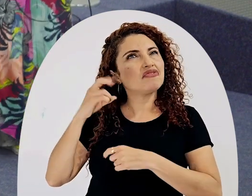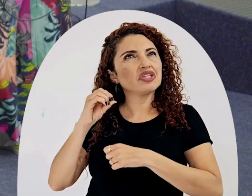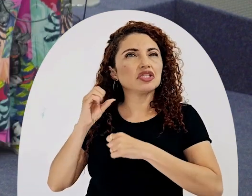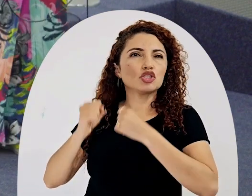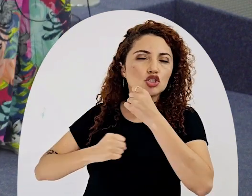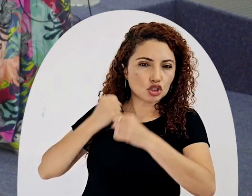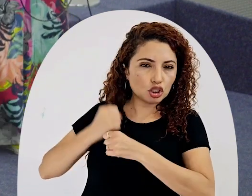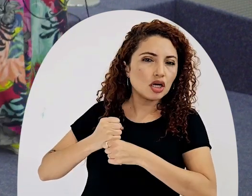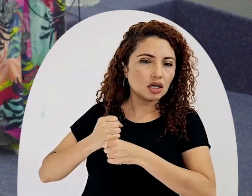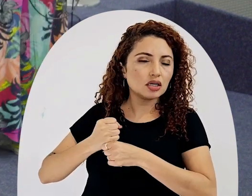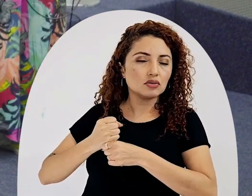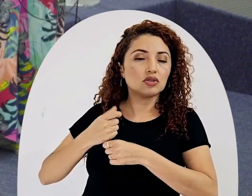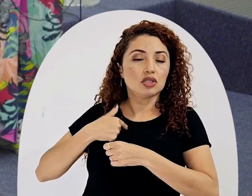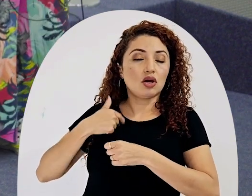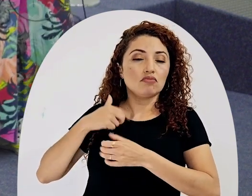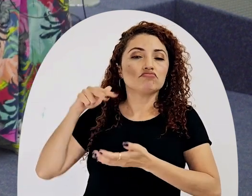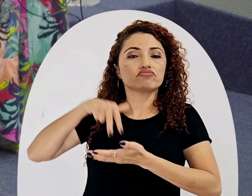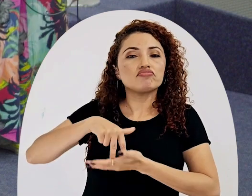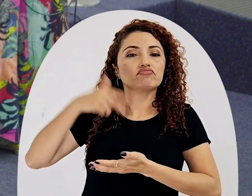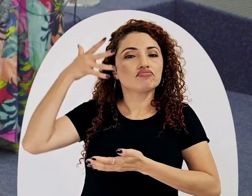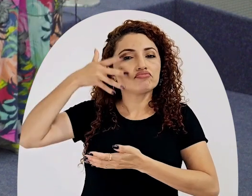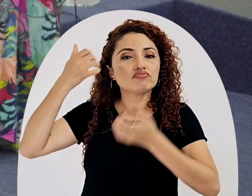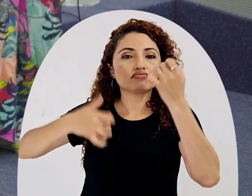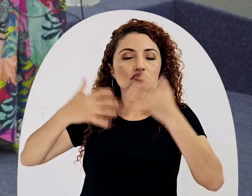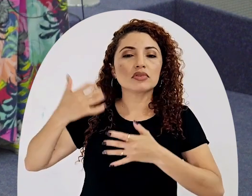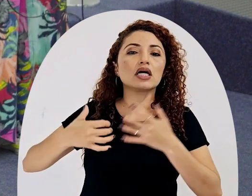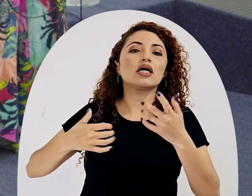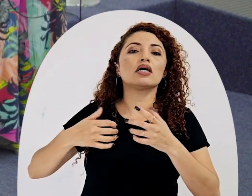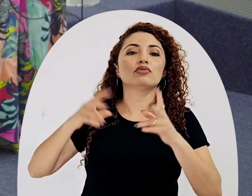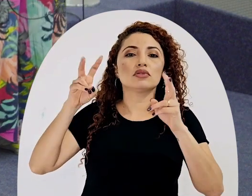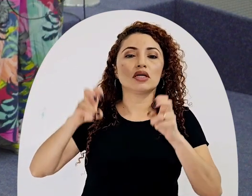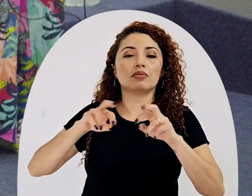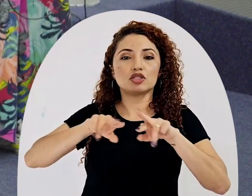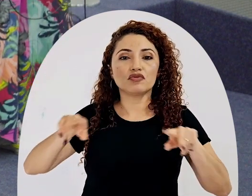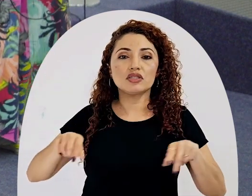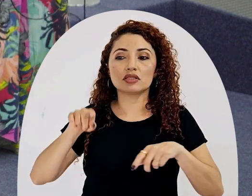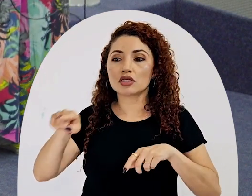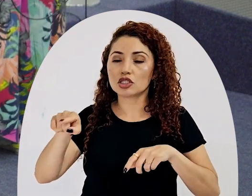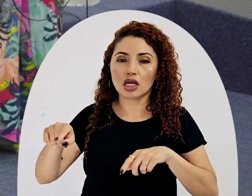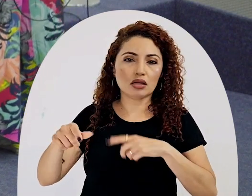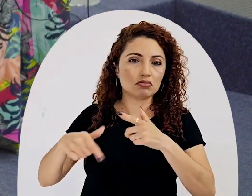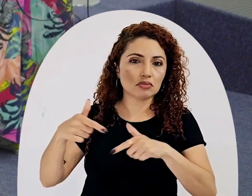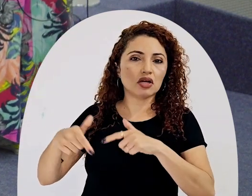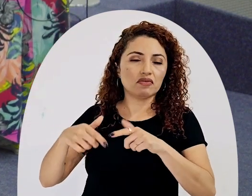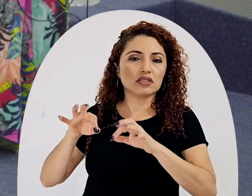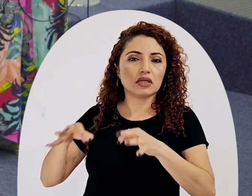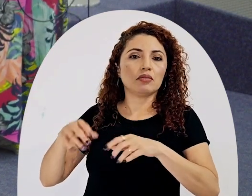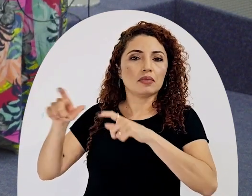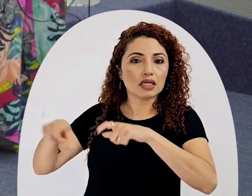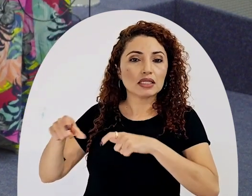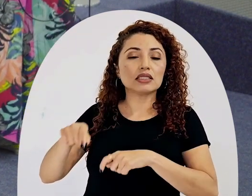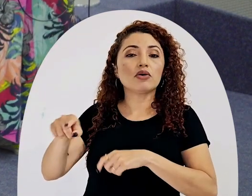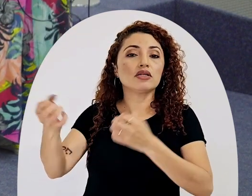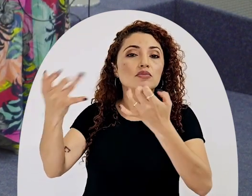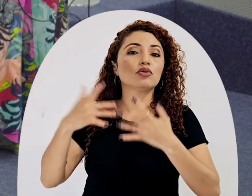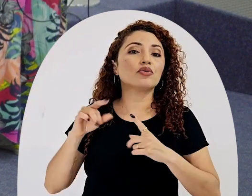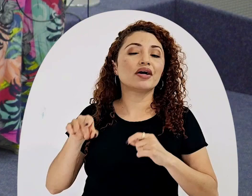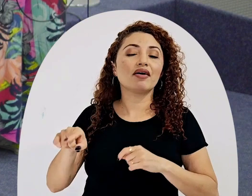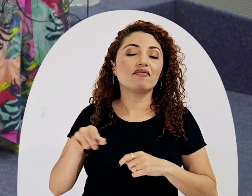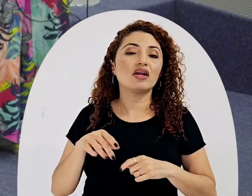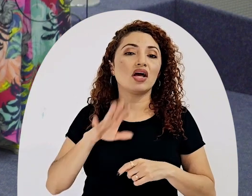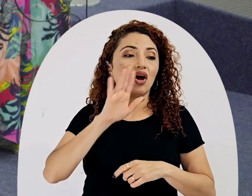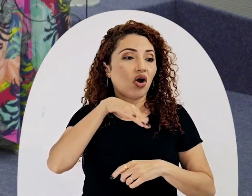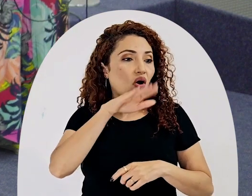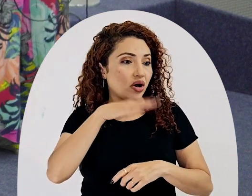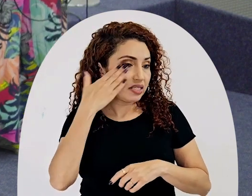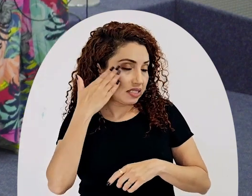sobre diversidade. Ele, na maior simplicidade, ele estava no meio da plantação, ele falou assim, sabe o que é, meu filho?